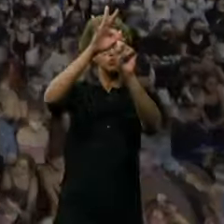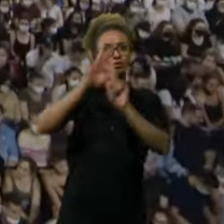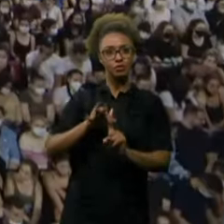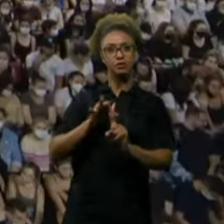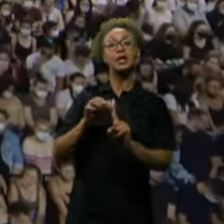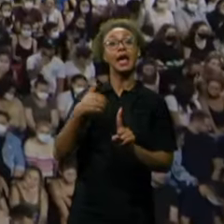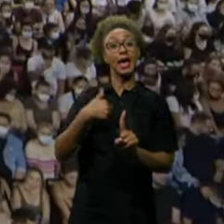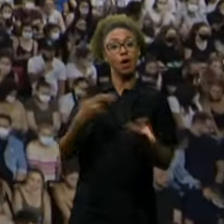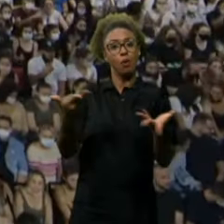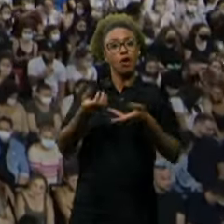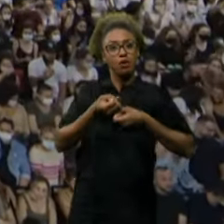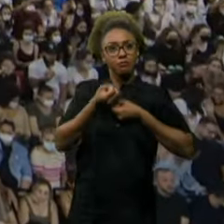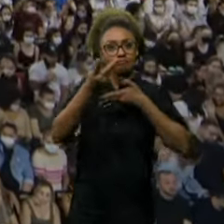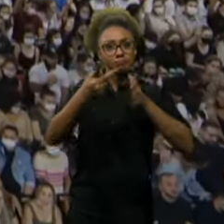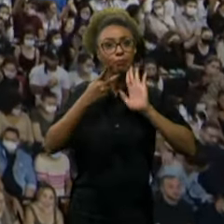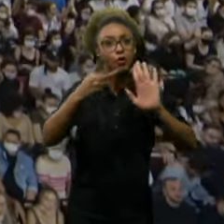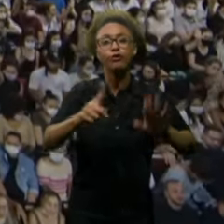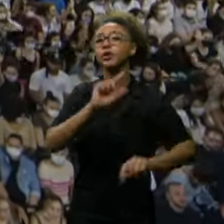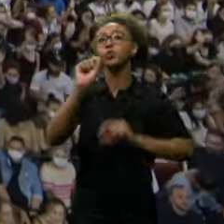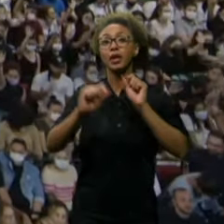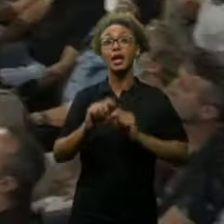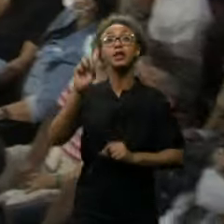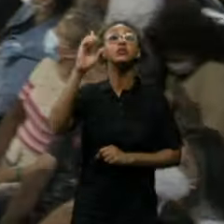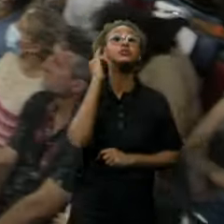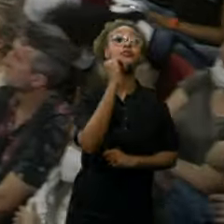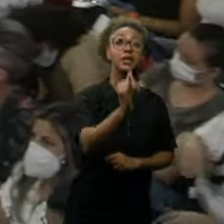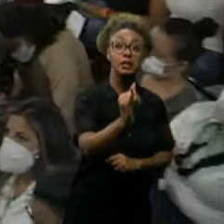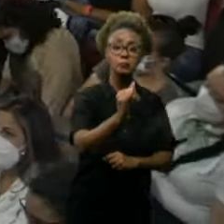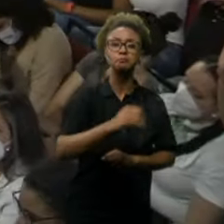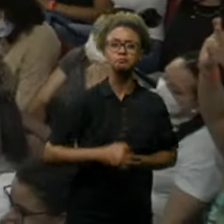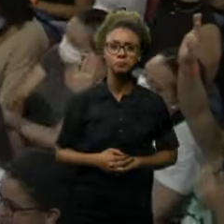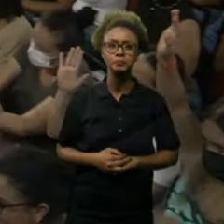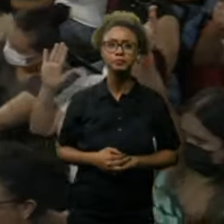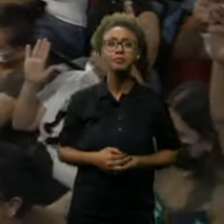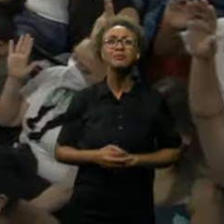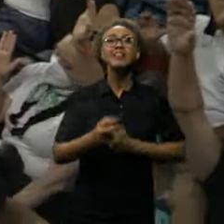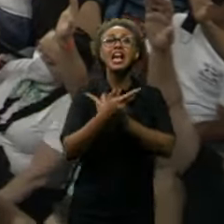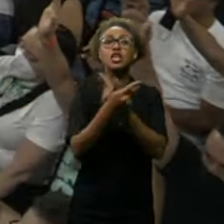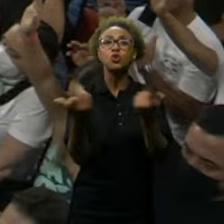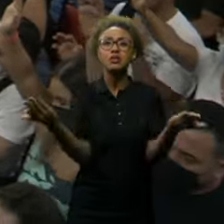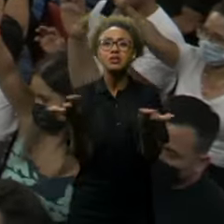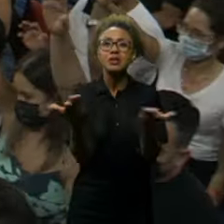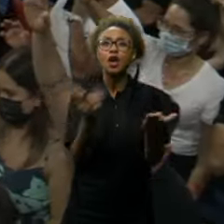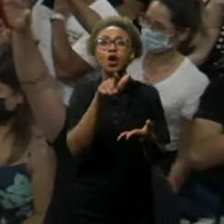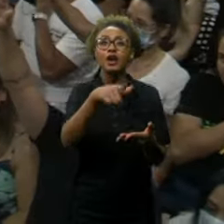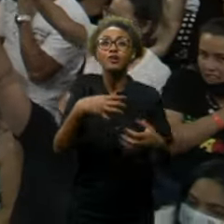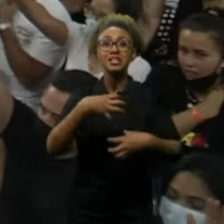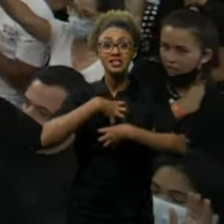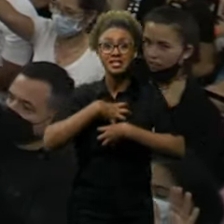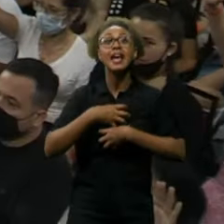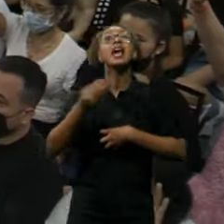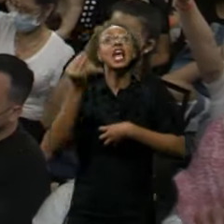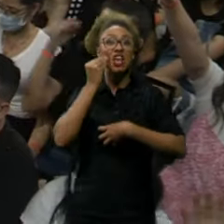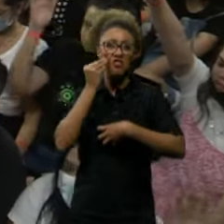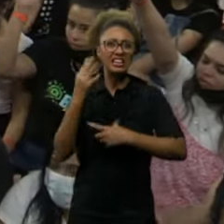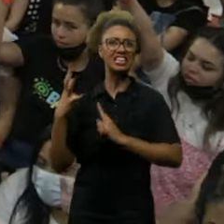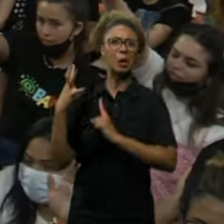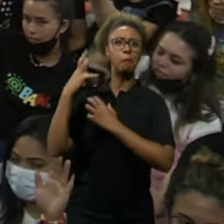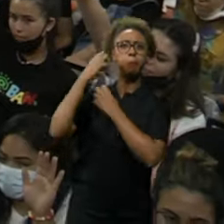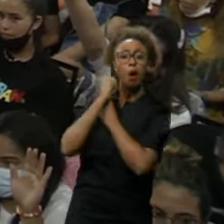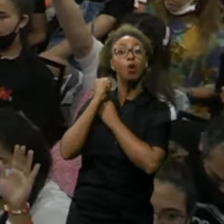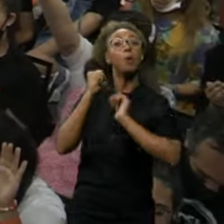palavra profética em meus lábios para liberar Deus está dizendo aquilo que você tá passando vai tentar passar por cima de você